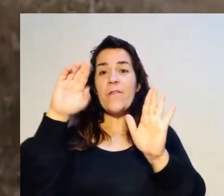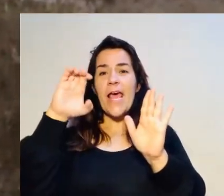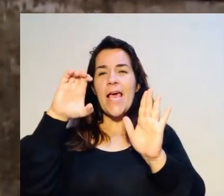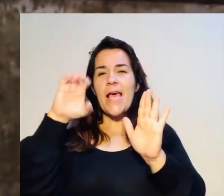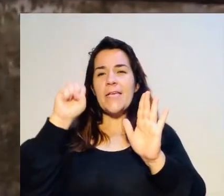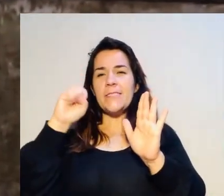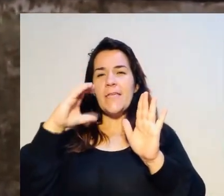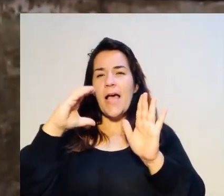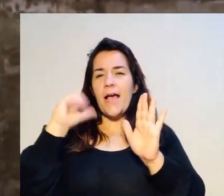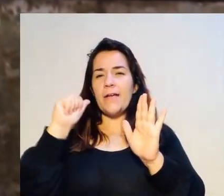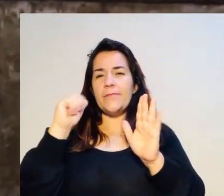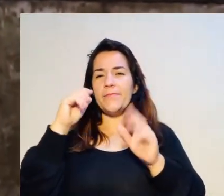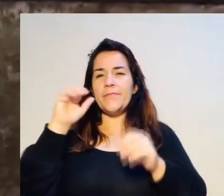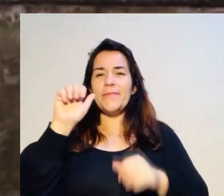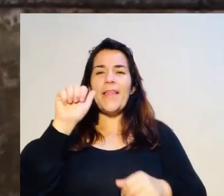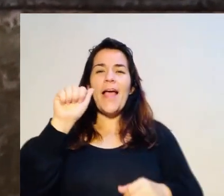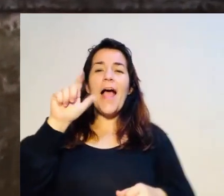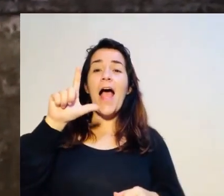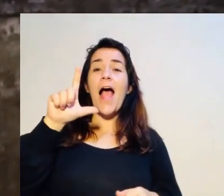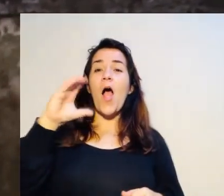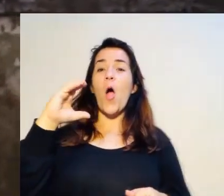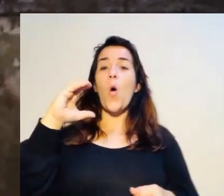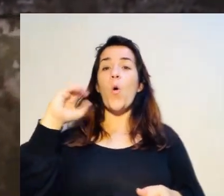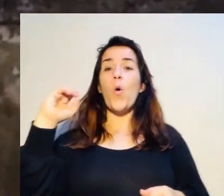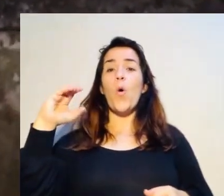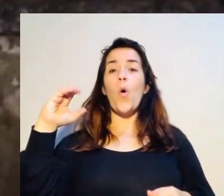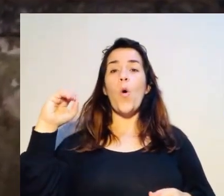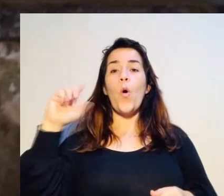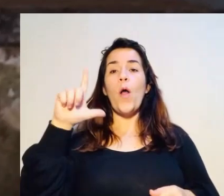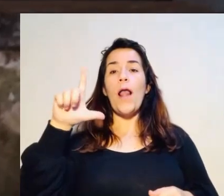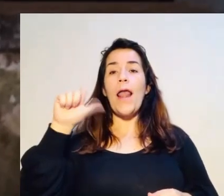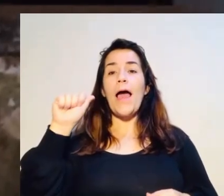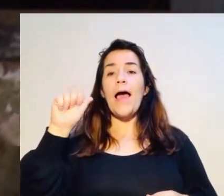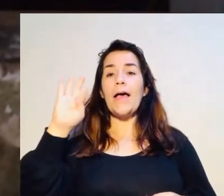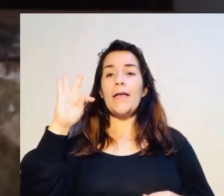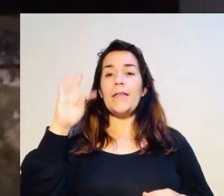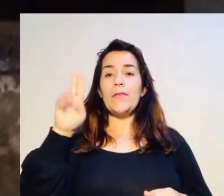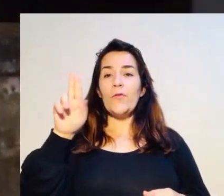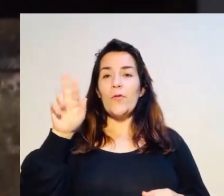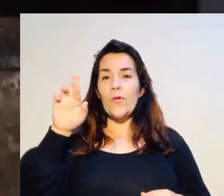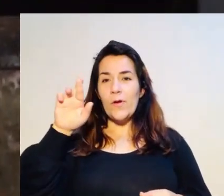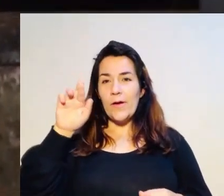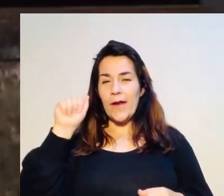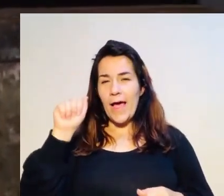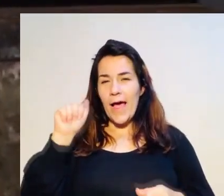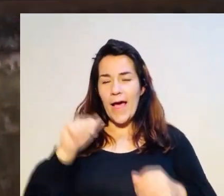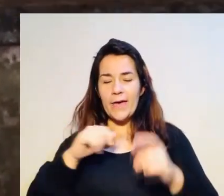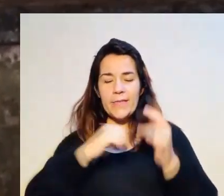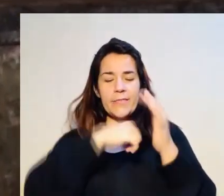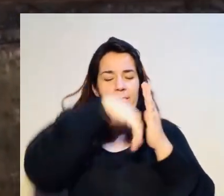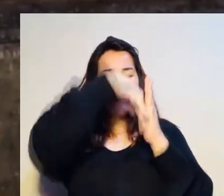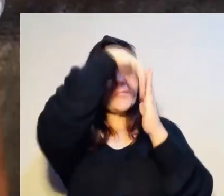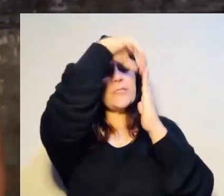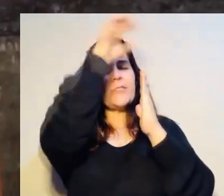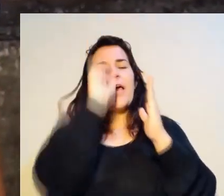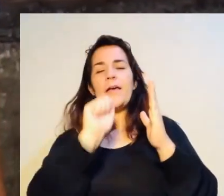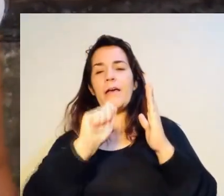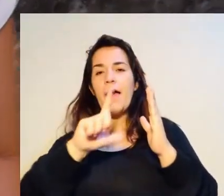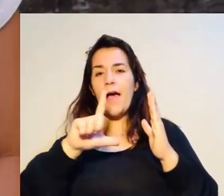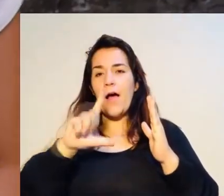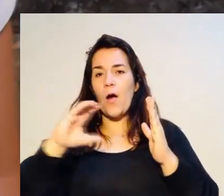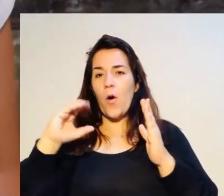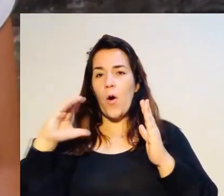um nome de alcoolatura. Então lembra? Tintura, erva seca, que tinge o